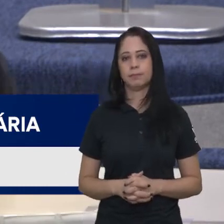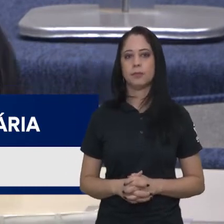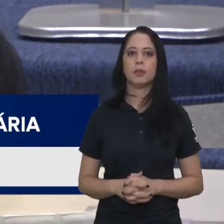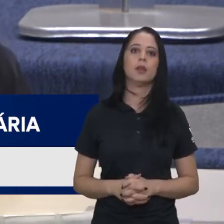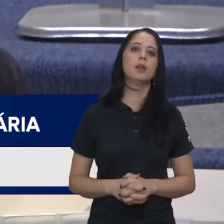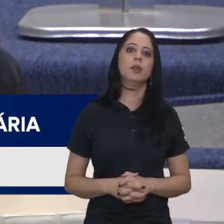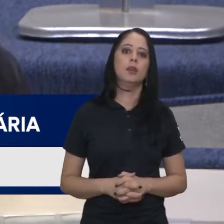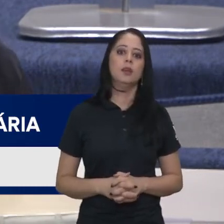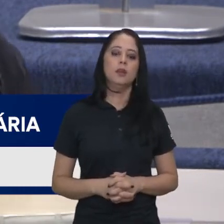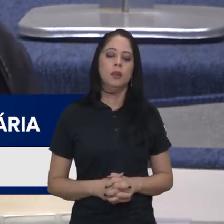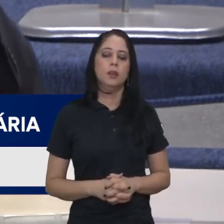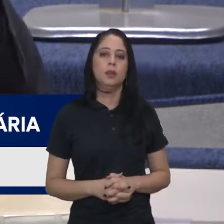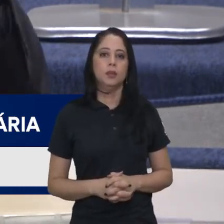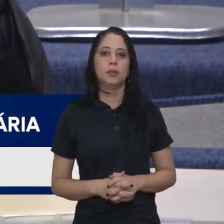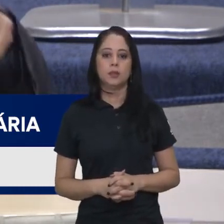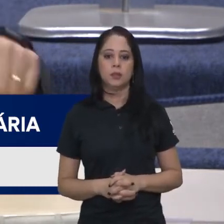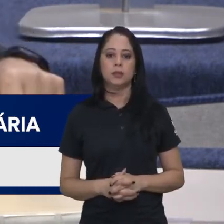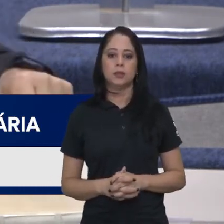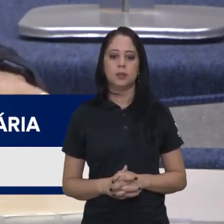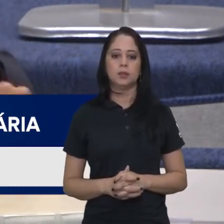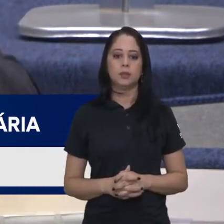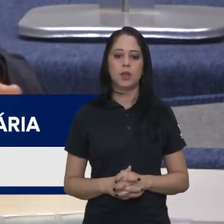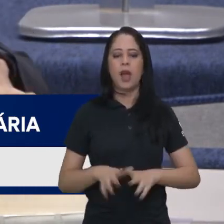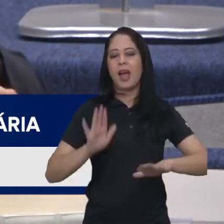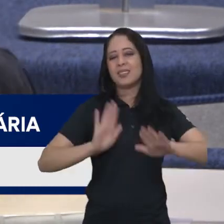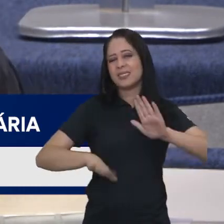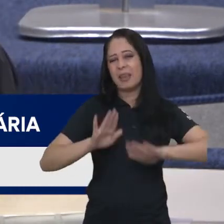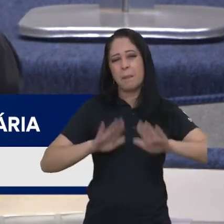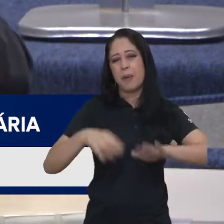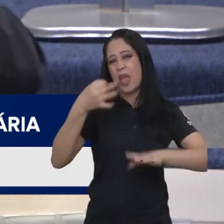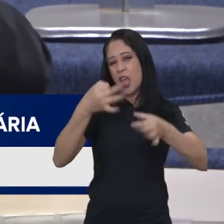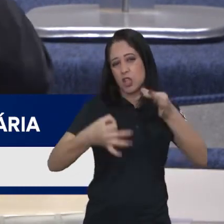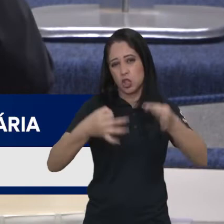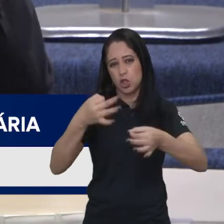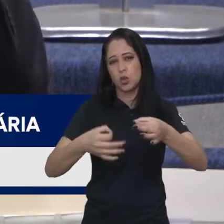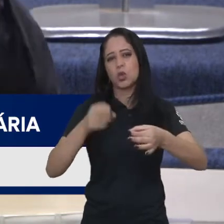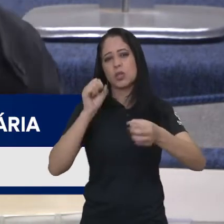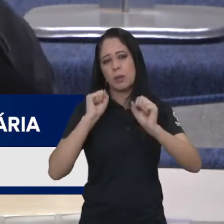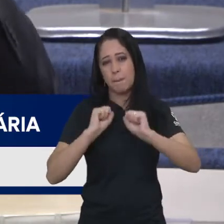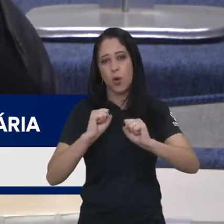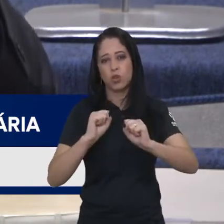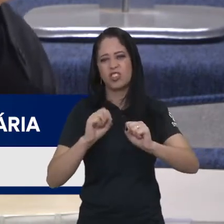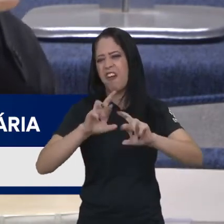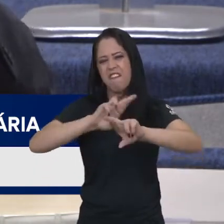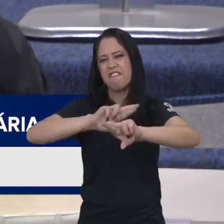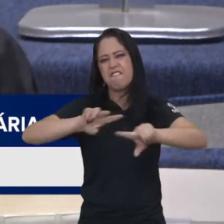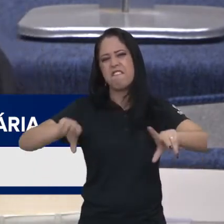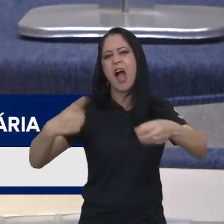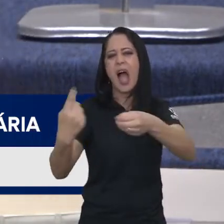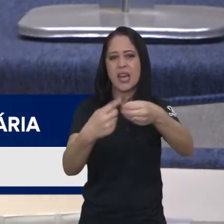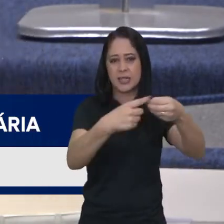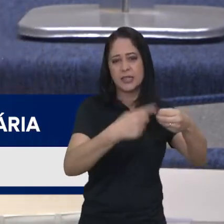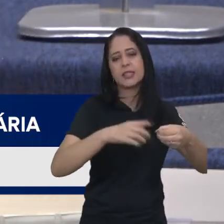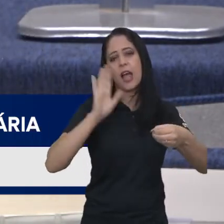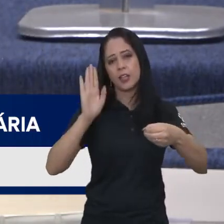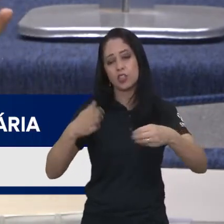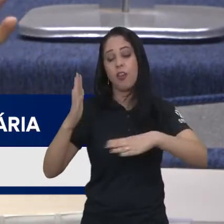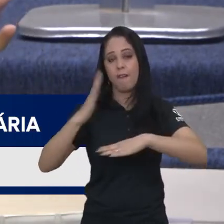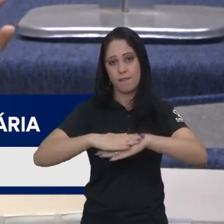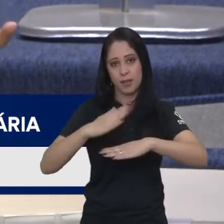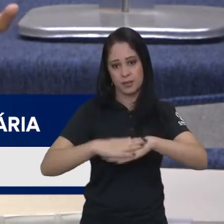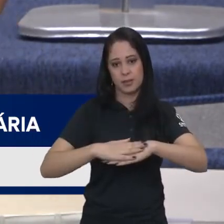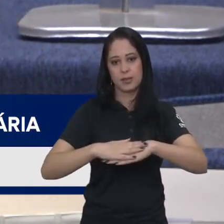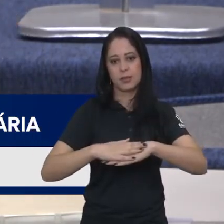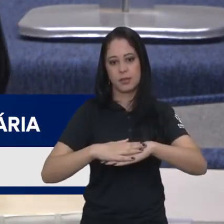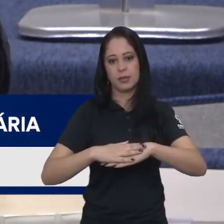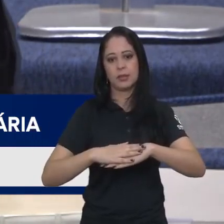disso, judicialmente, você pode fazer a demarcação da posse. Isso é feito em várias cidades que fizeram isso. Só que isso é uma prova pré